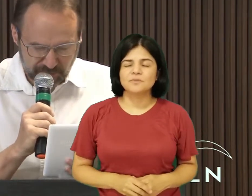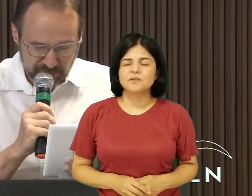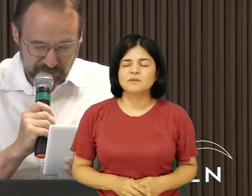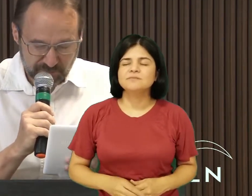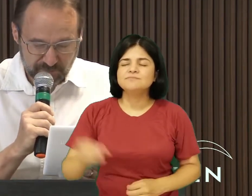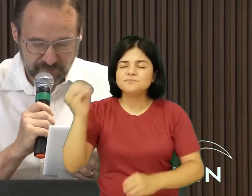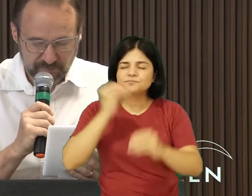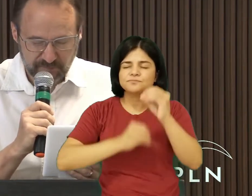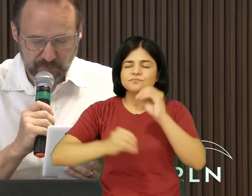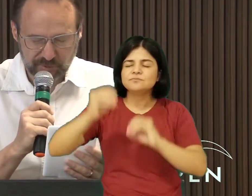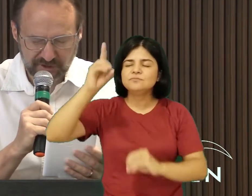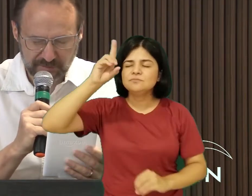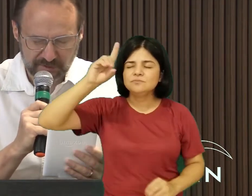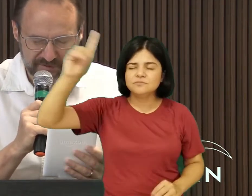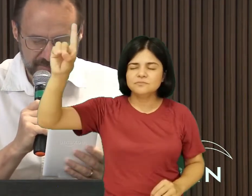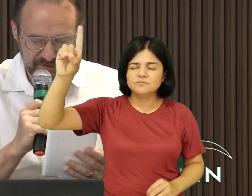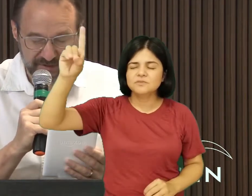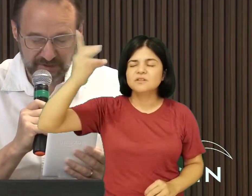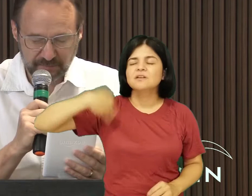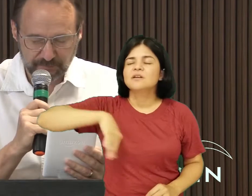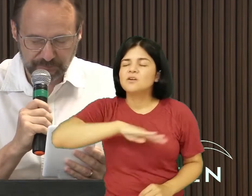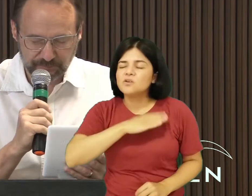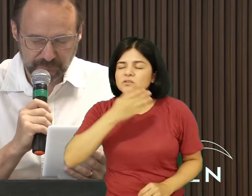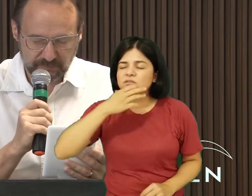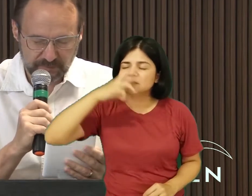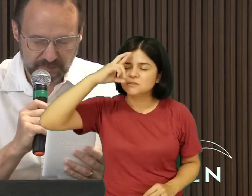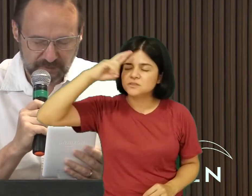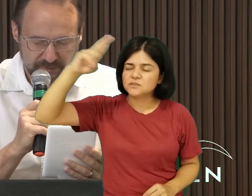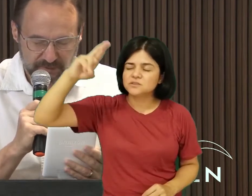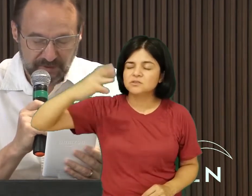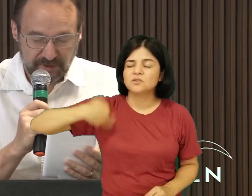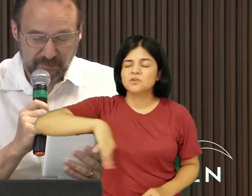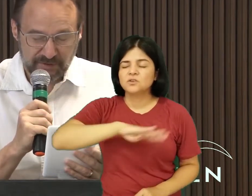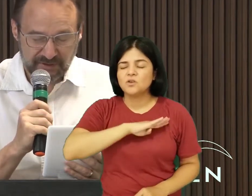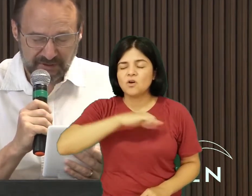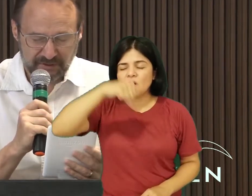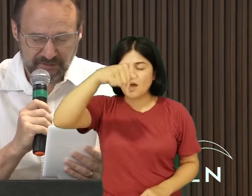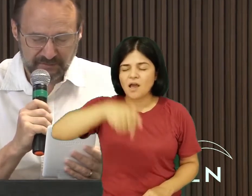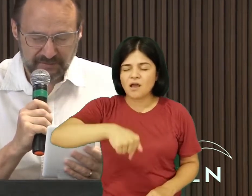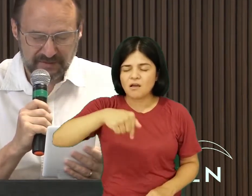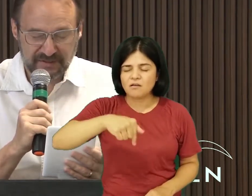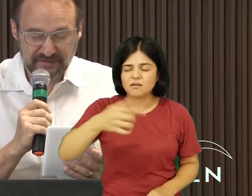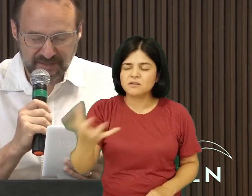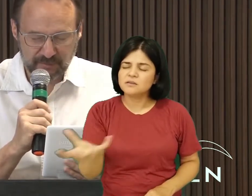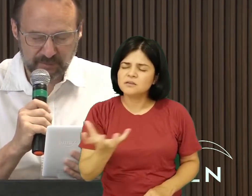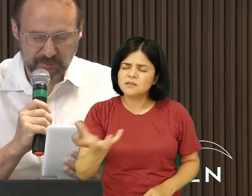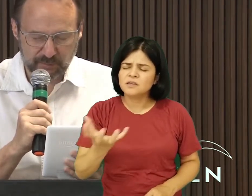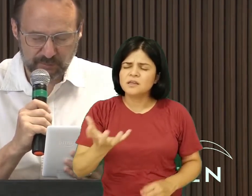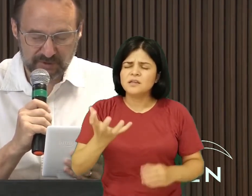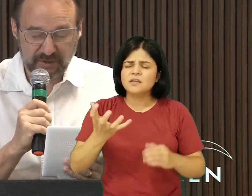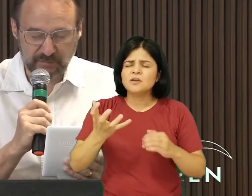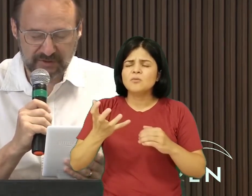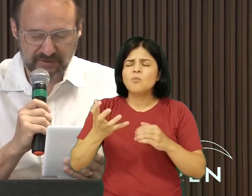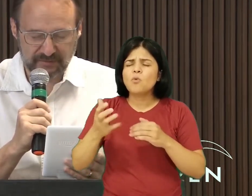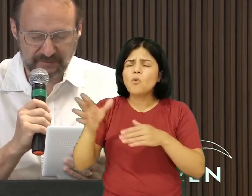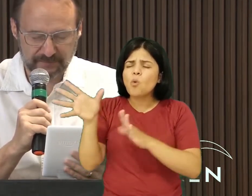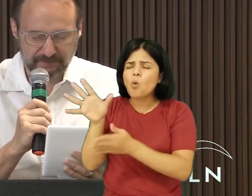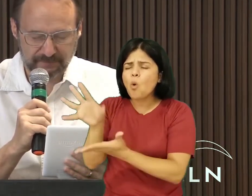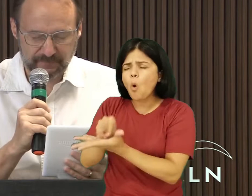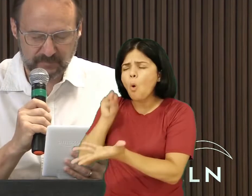Oh Deus, nosso Senhor, estamos aqui e queremos seguir esse exemplo do